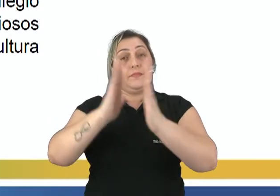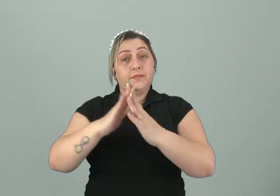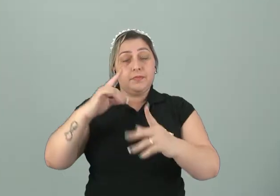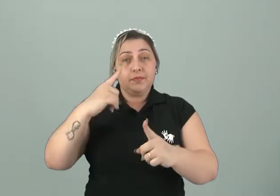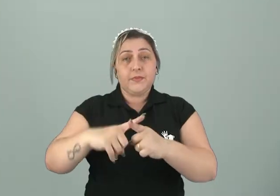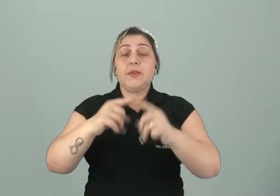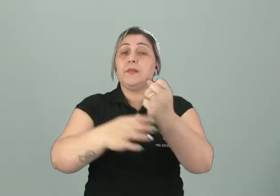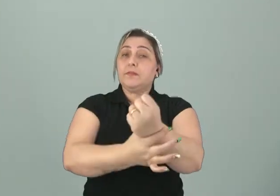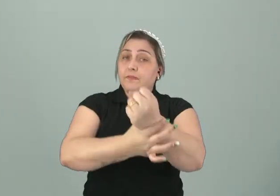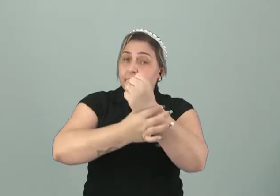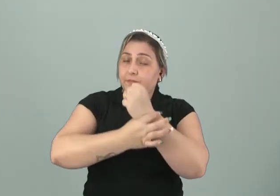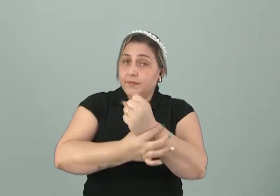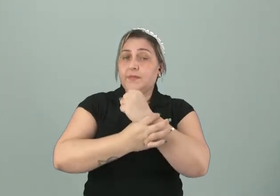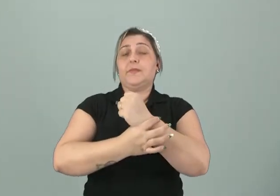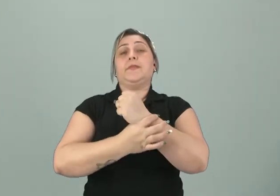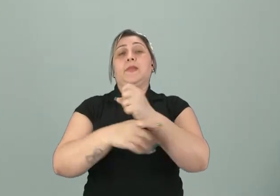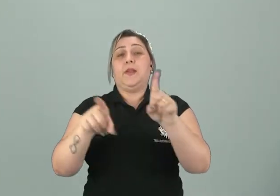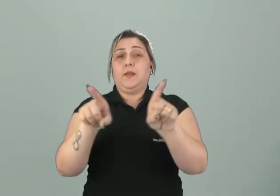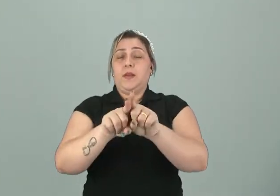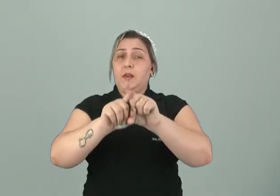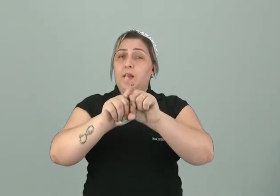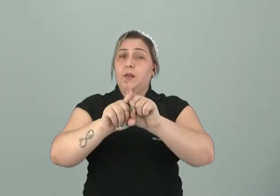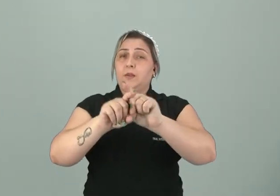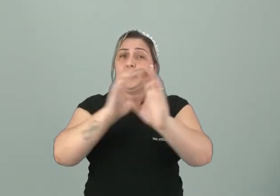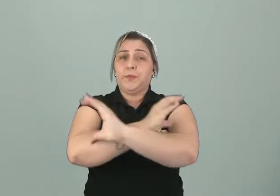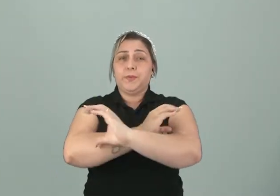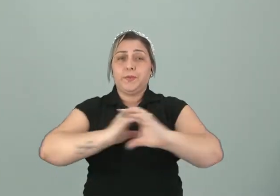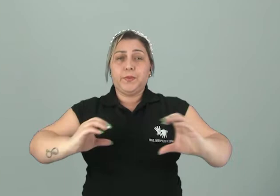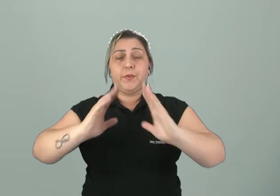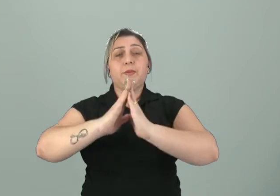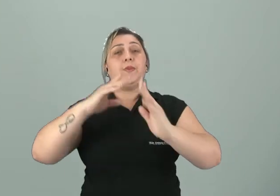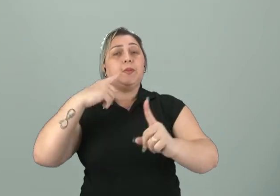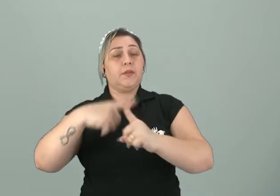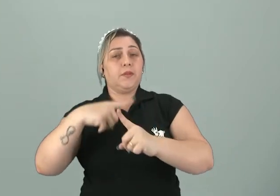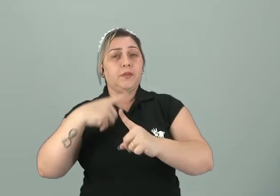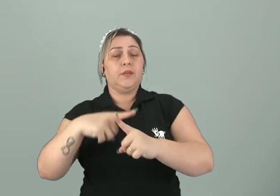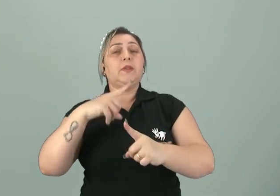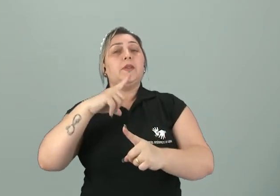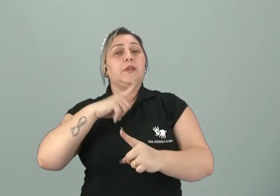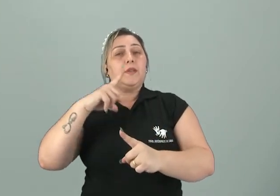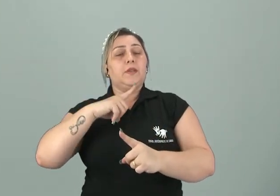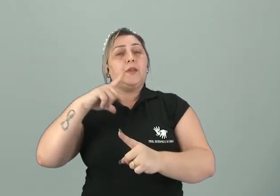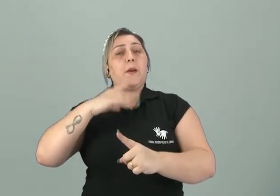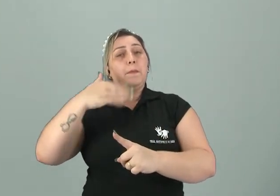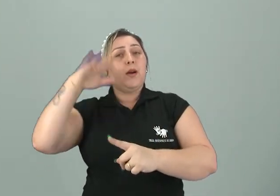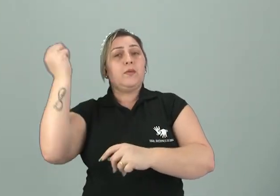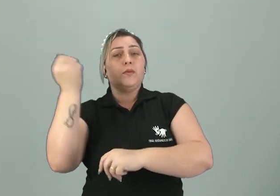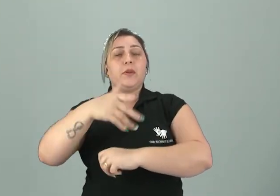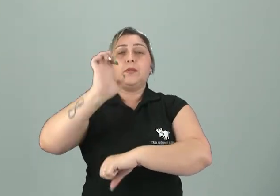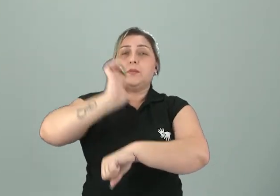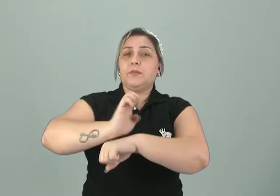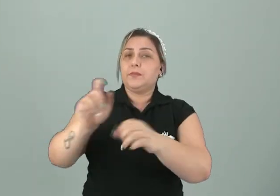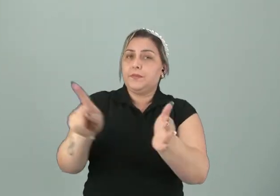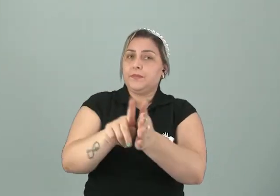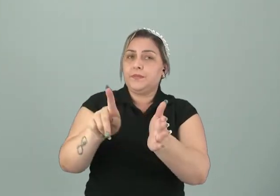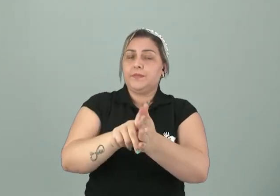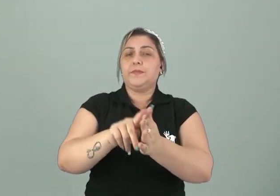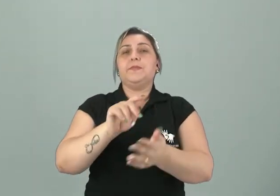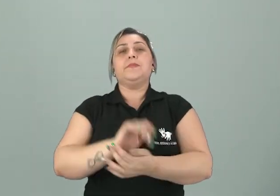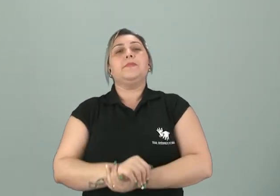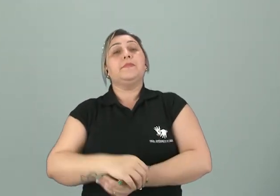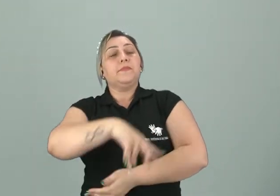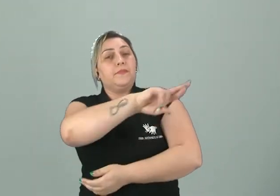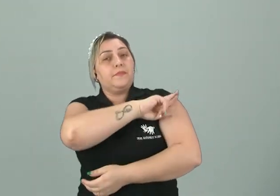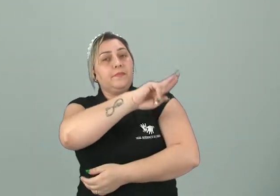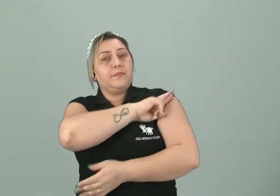vezes era garantido à Igreja tanta confiança que a Igreja passava a exercer um poder maior do que o próprio